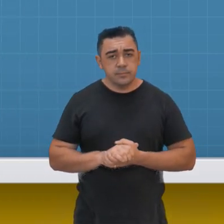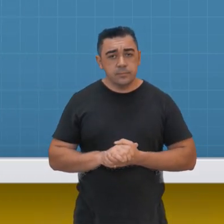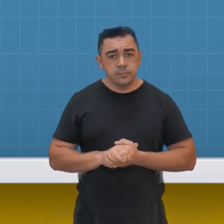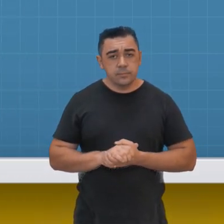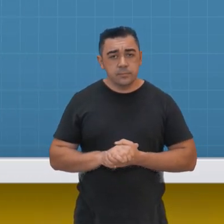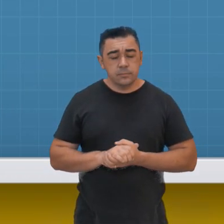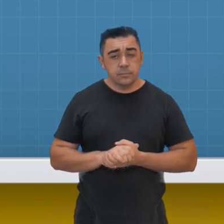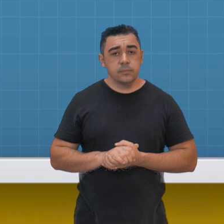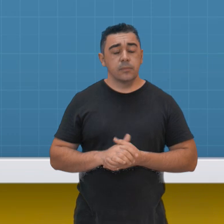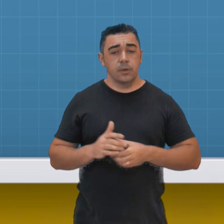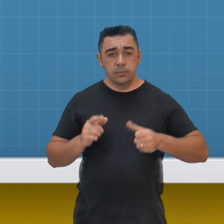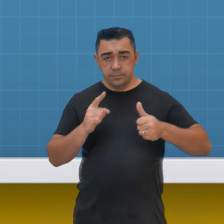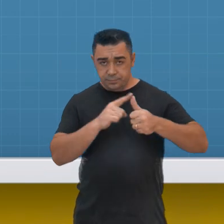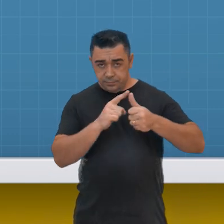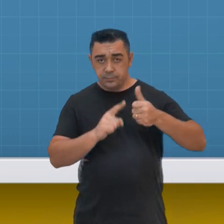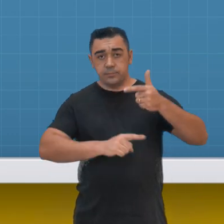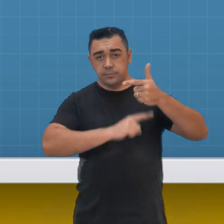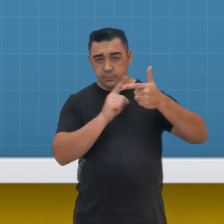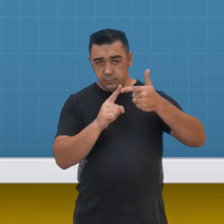O outro